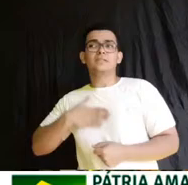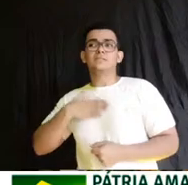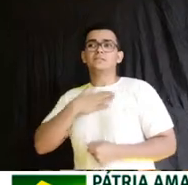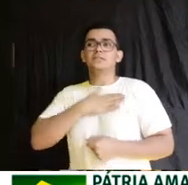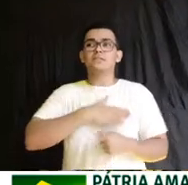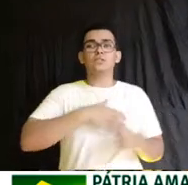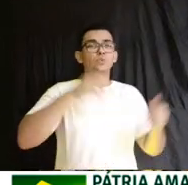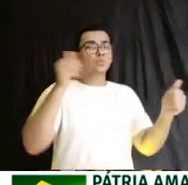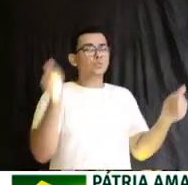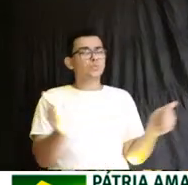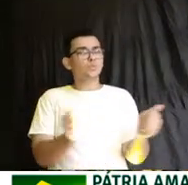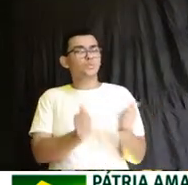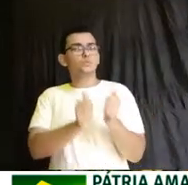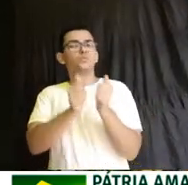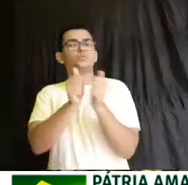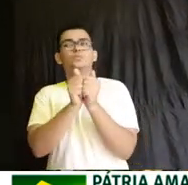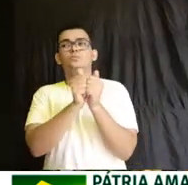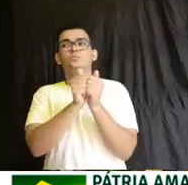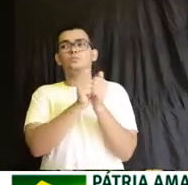Só pro meu prazer.